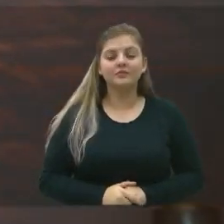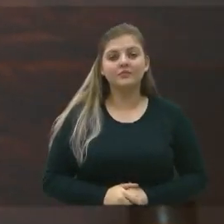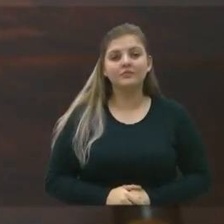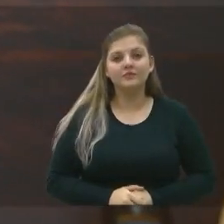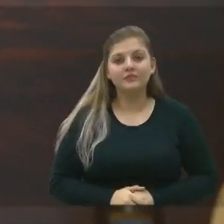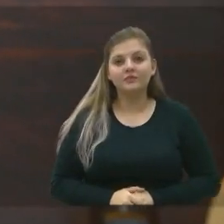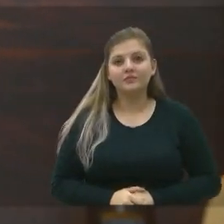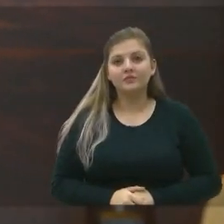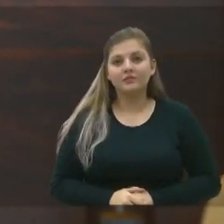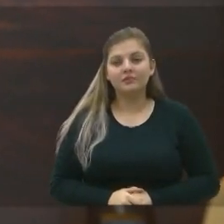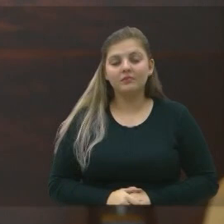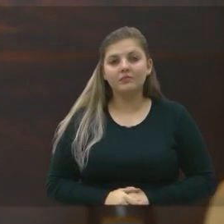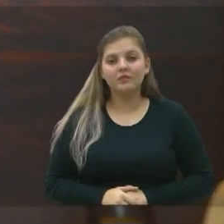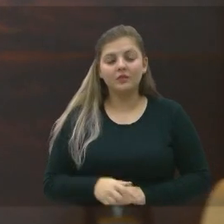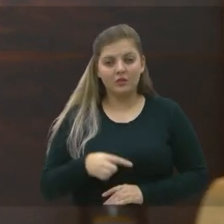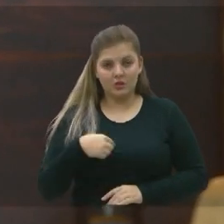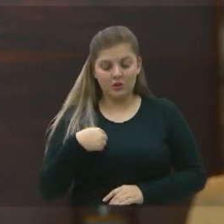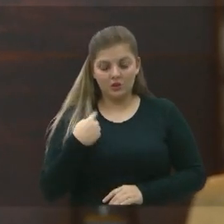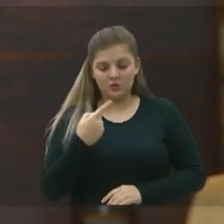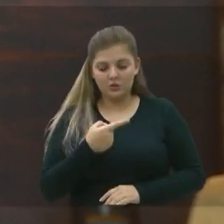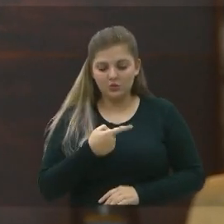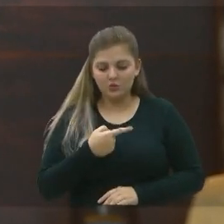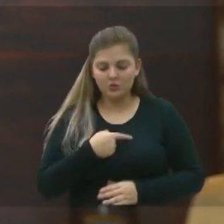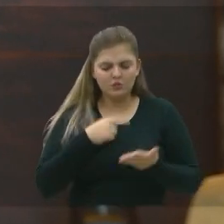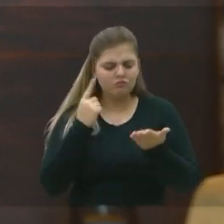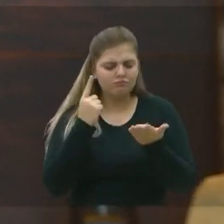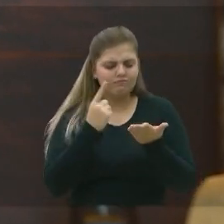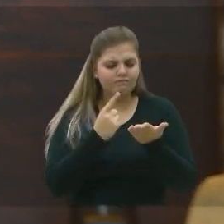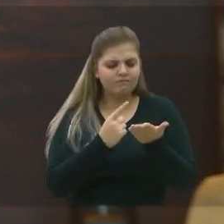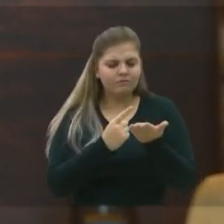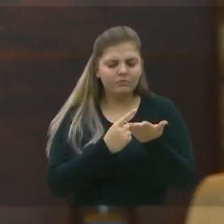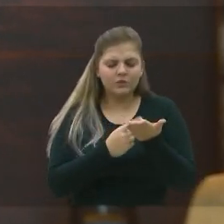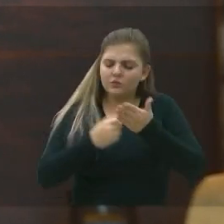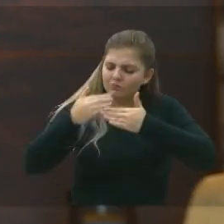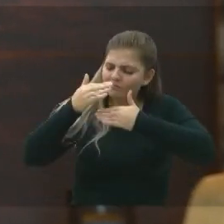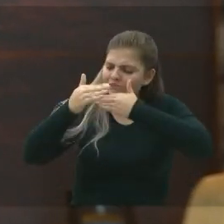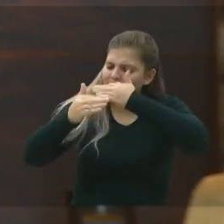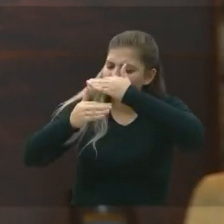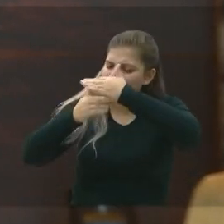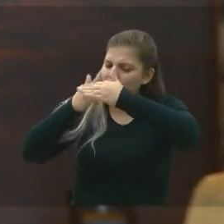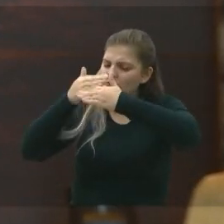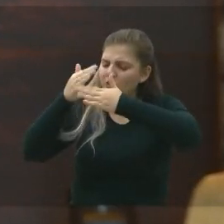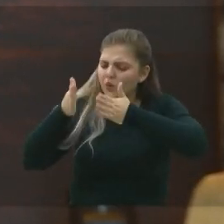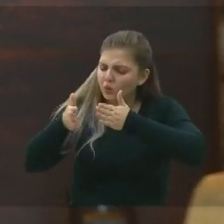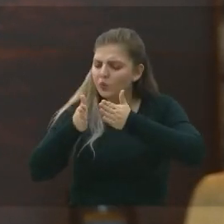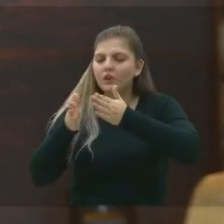e assumimos este compromisso de avançar nos caminhos bons,